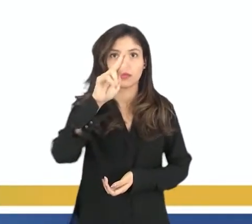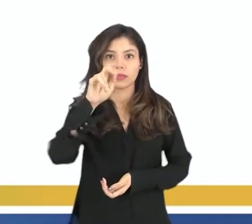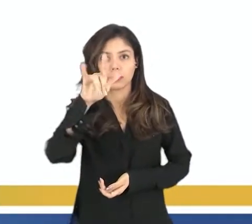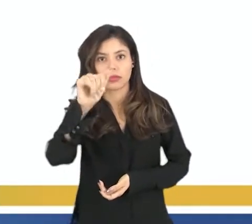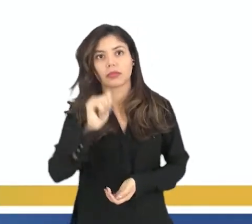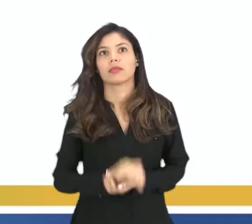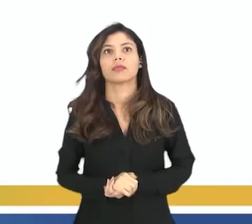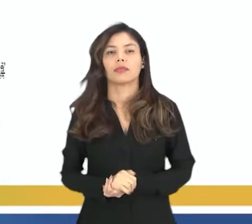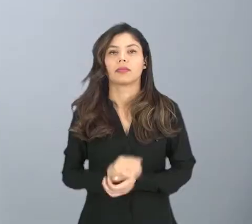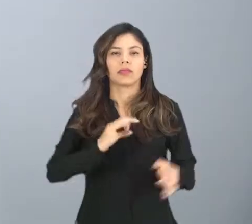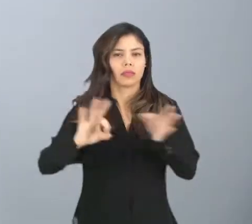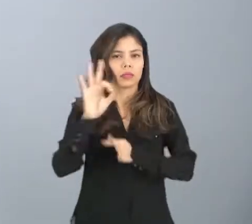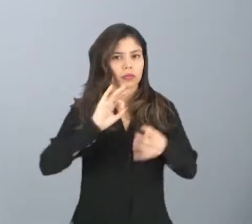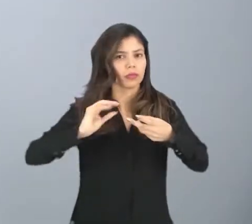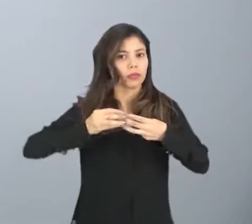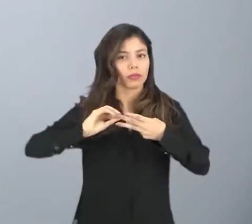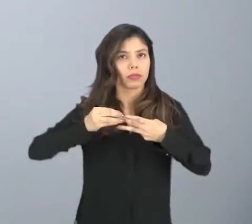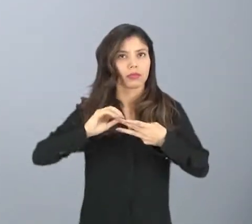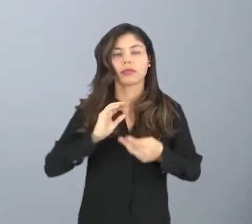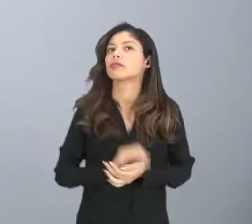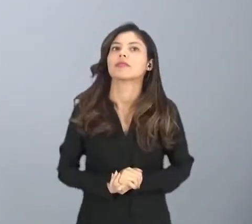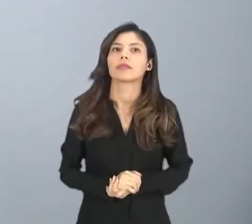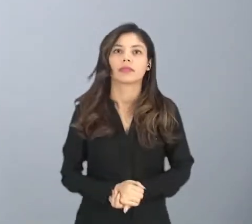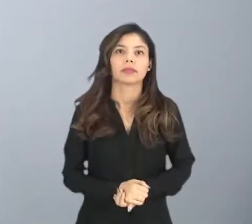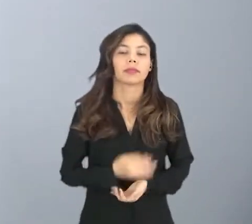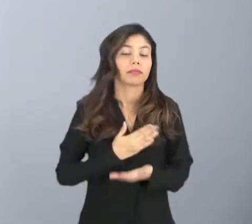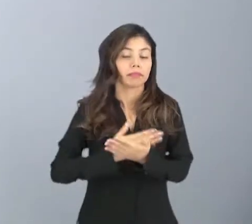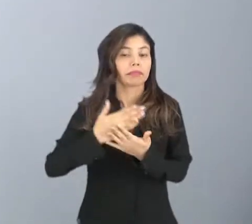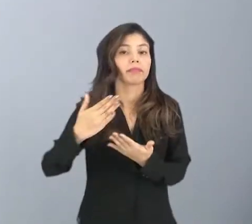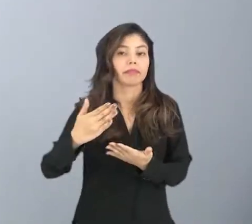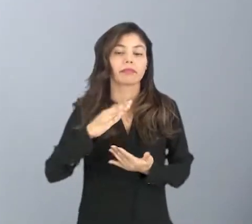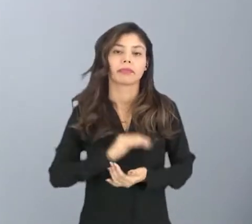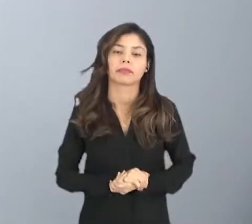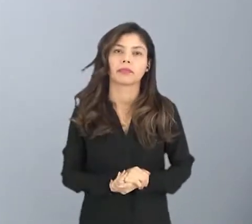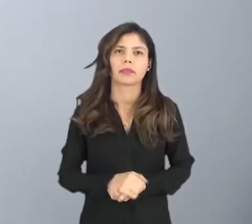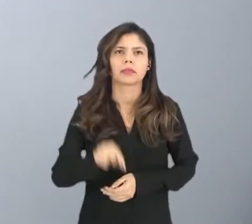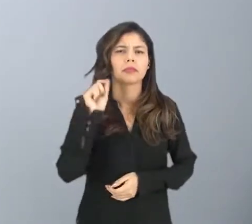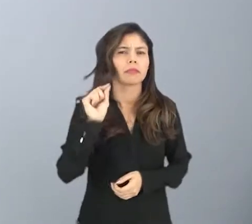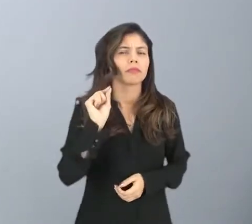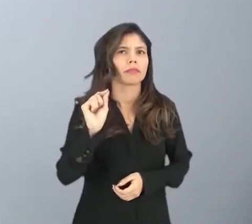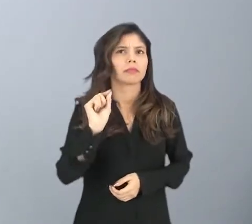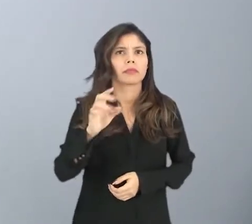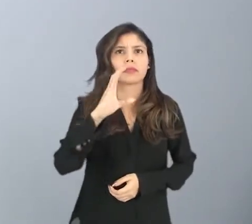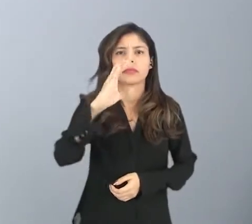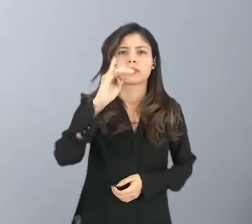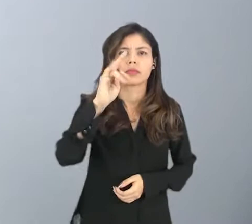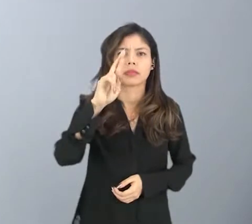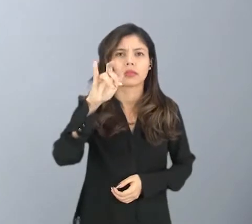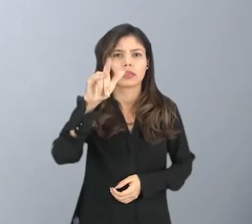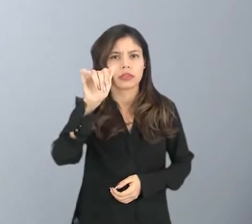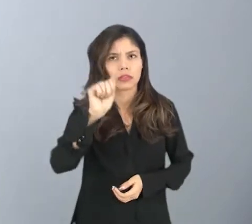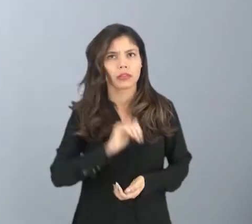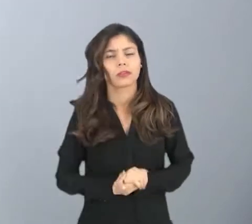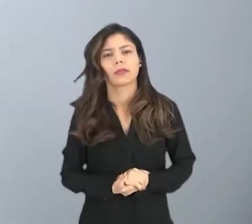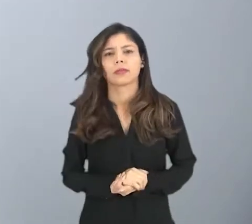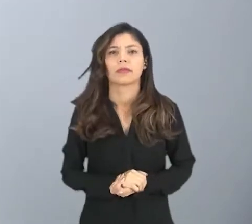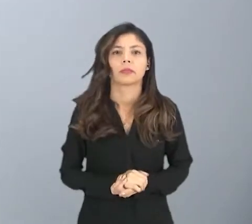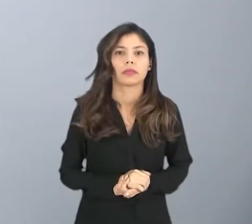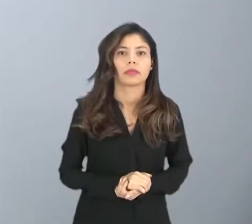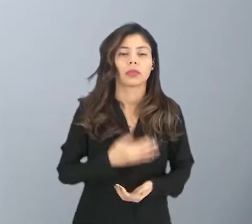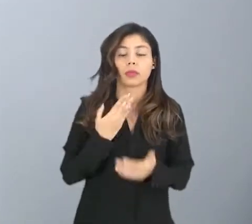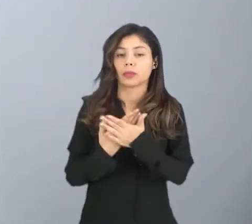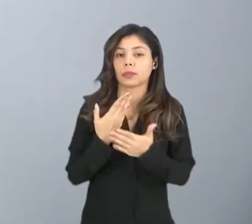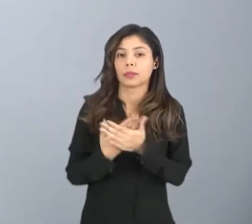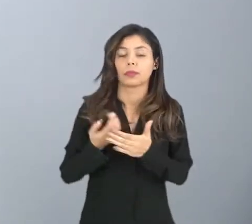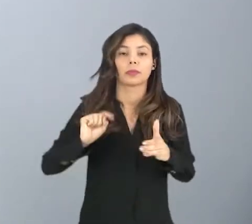organização celular. Vamos lá? Então, para começar, o que é citologia? Citologia é o